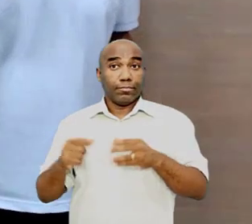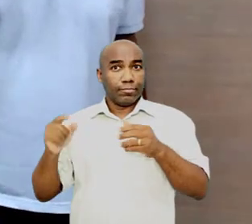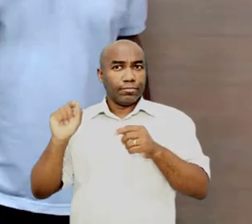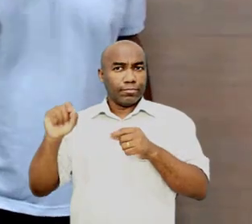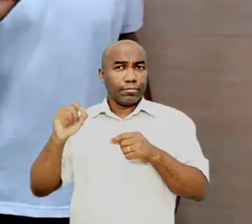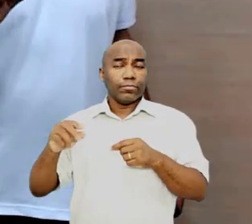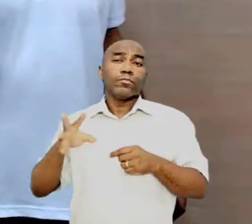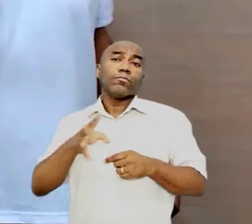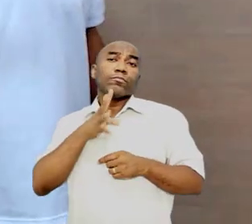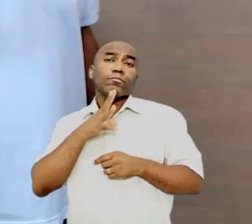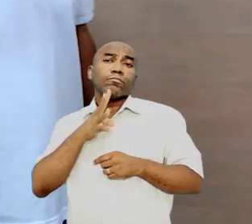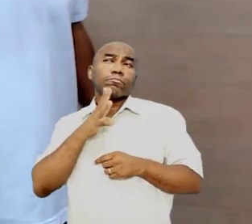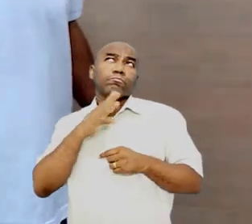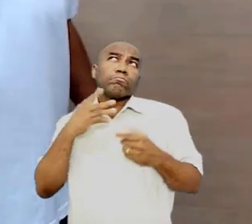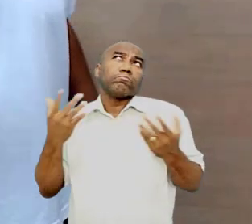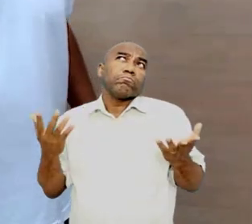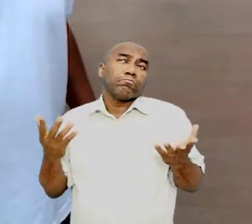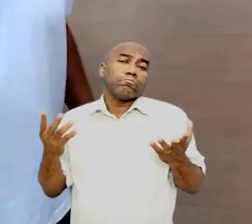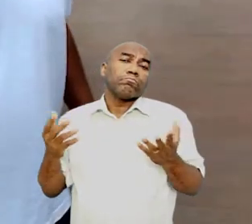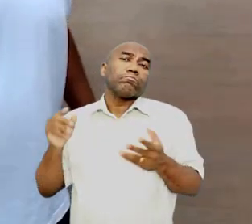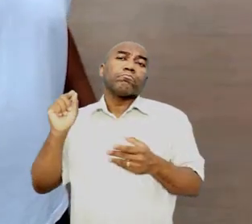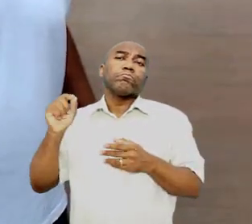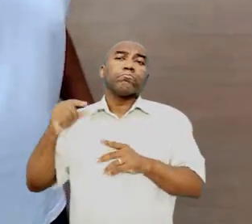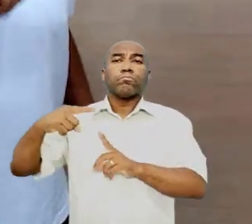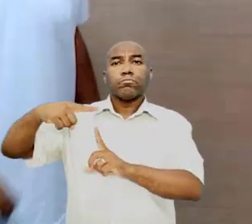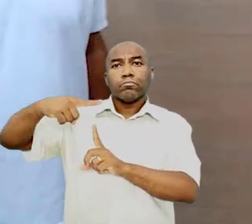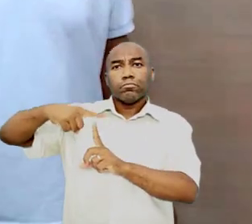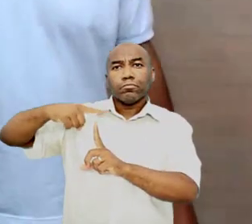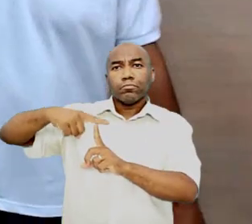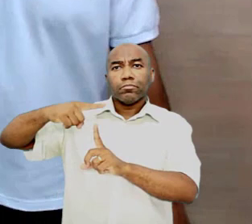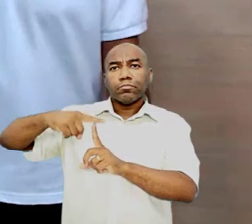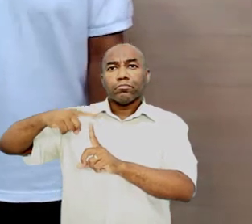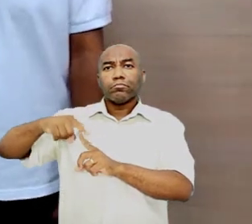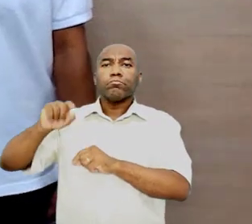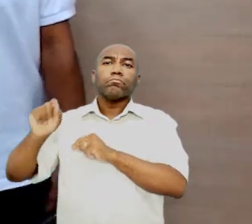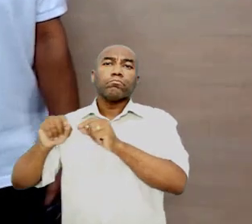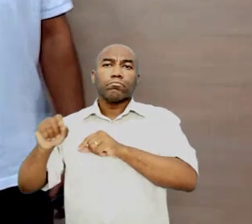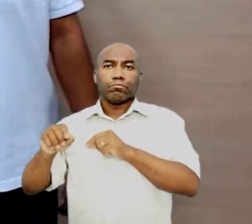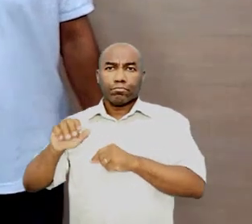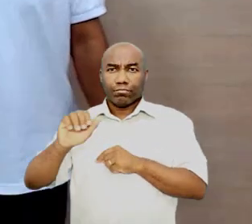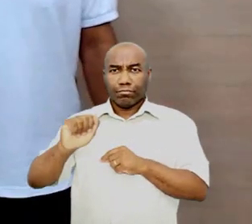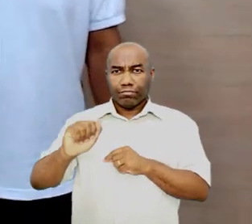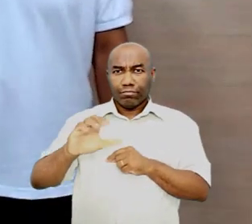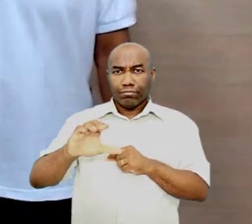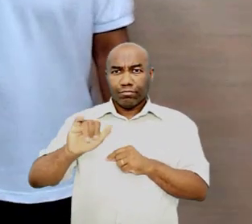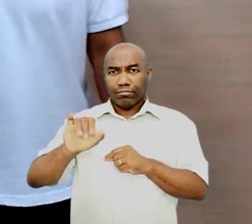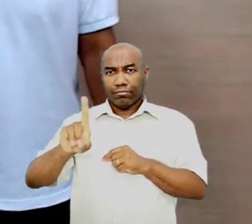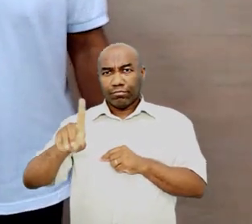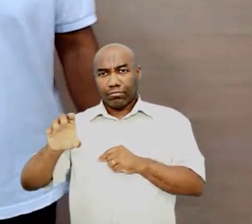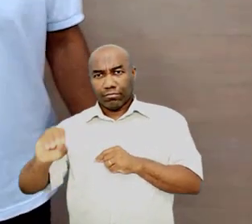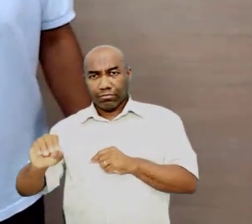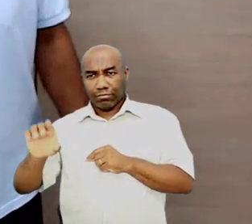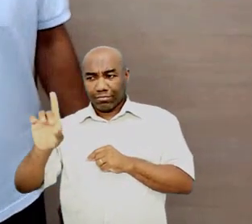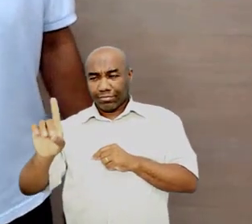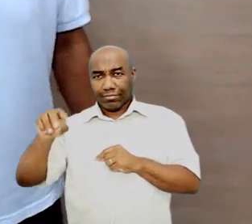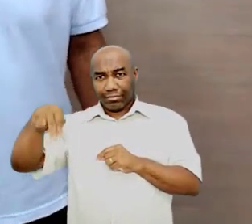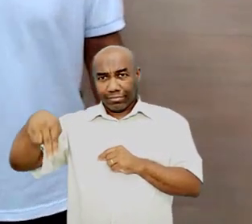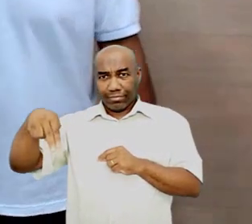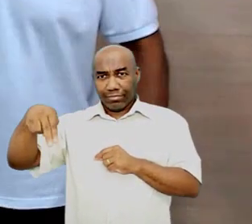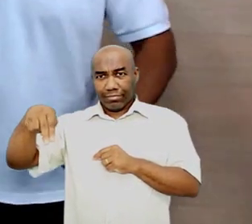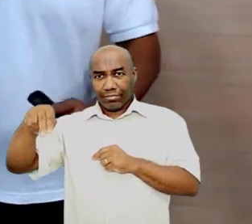saber qual o tipo de ácido nucleico. Professor, tem vírus que tem DNA?